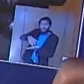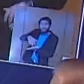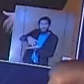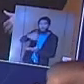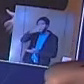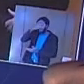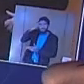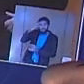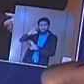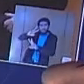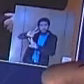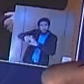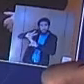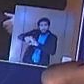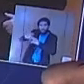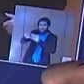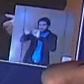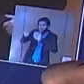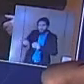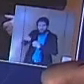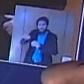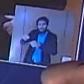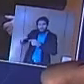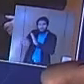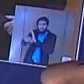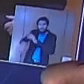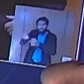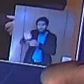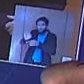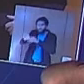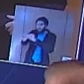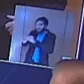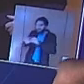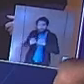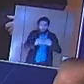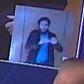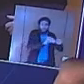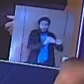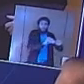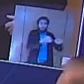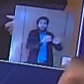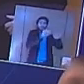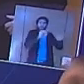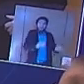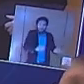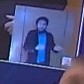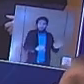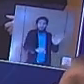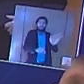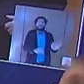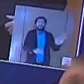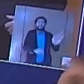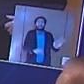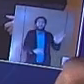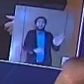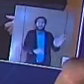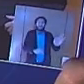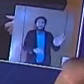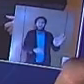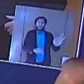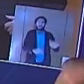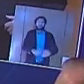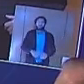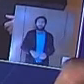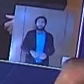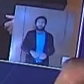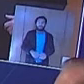do sistema penitenciário estadual para o sistema penitenciário federal. A expectativa